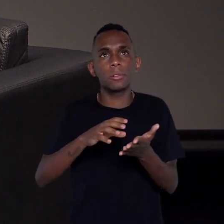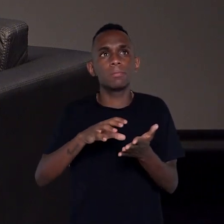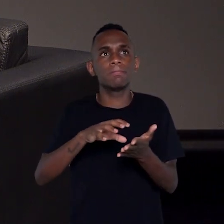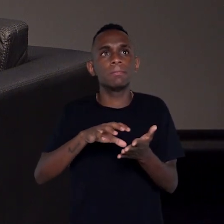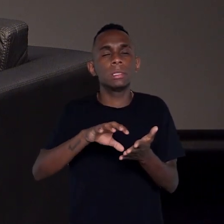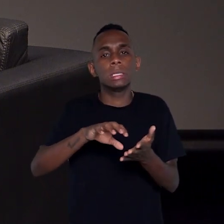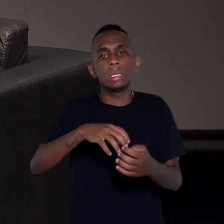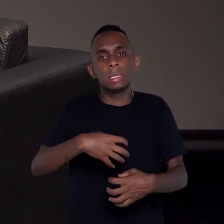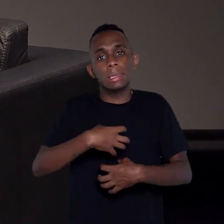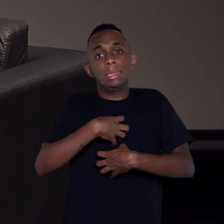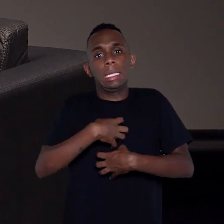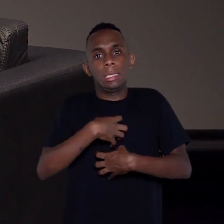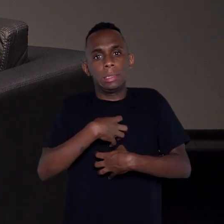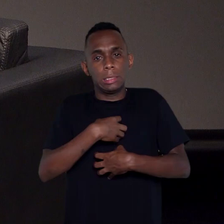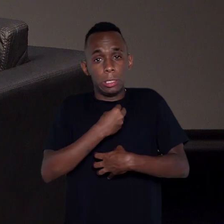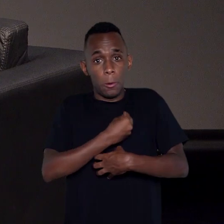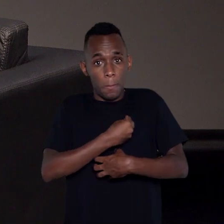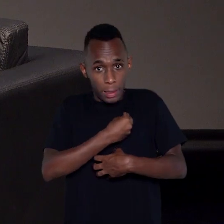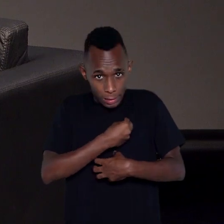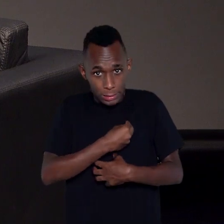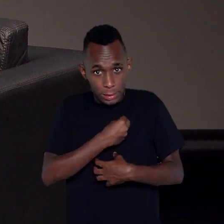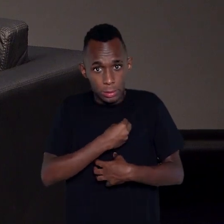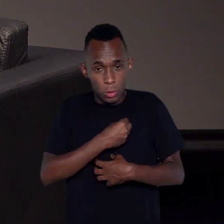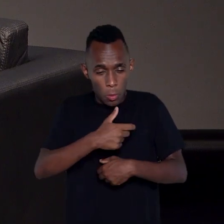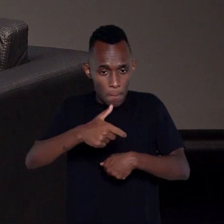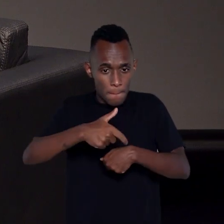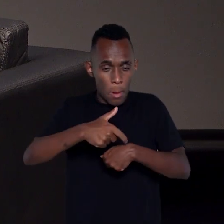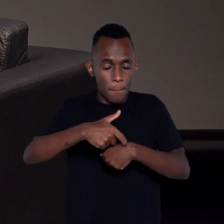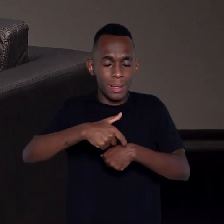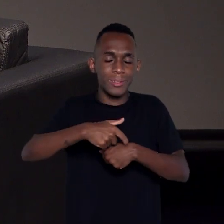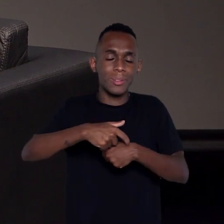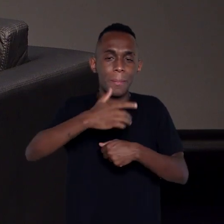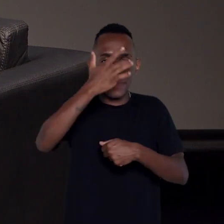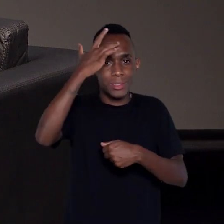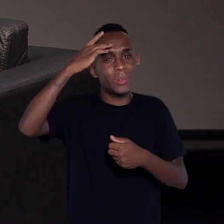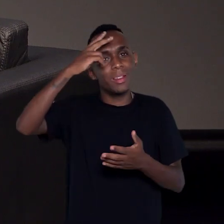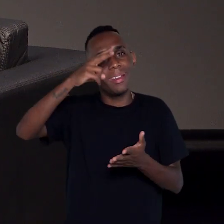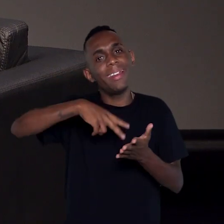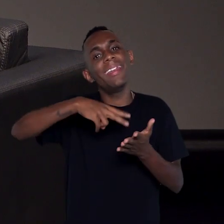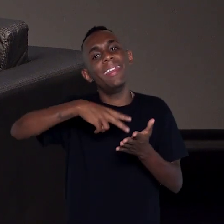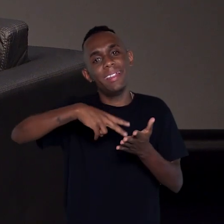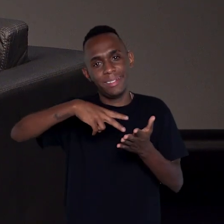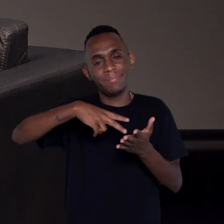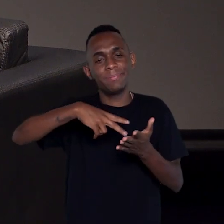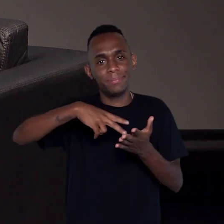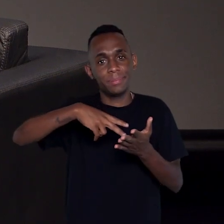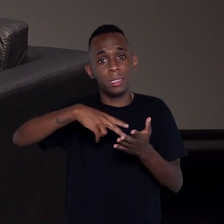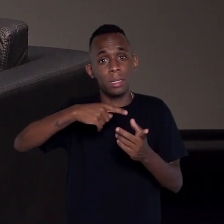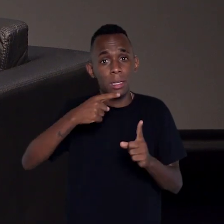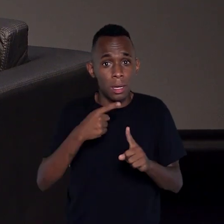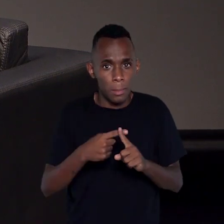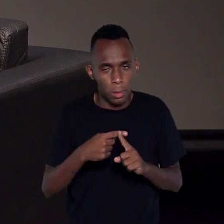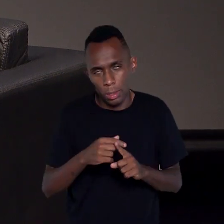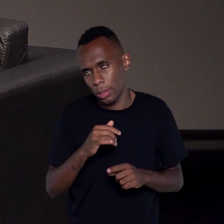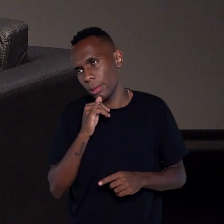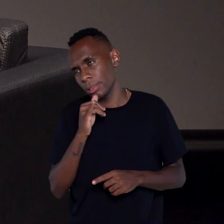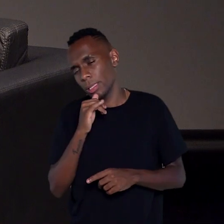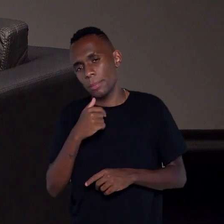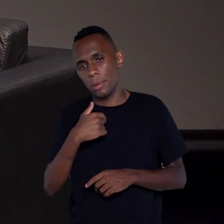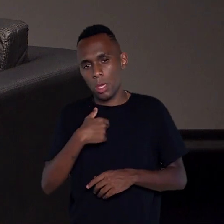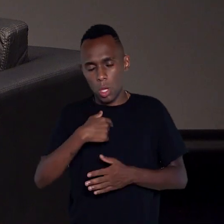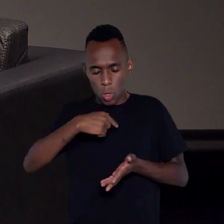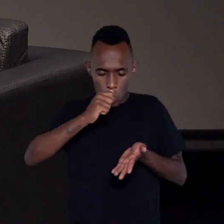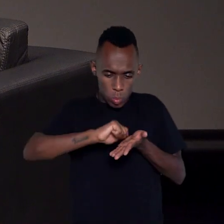ganha vida no corpo do leitor. É assim que um livro ganha vida. Porque uma coisa sou